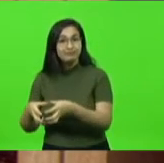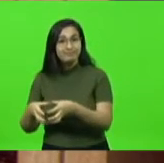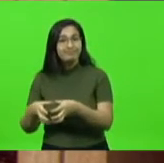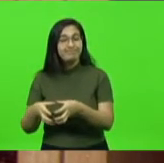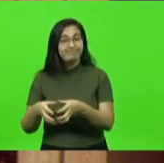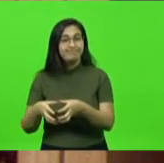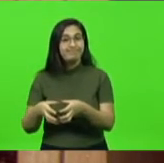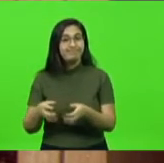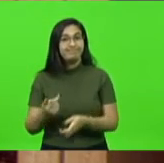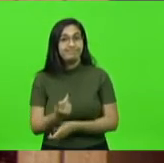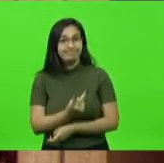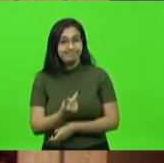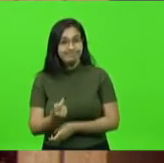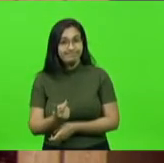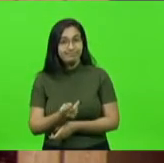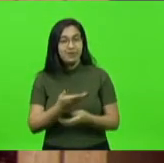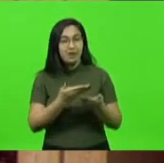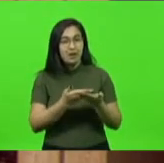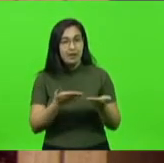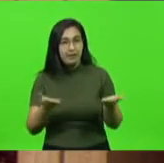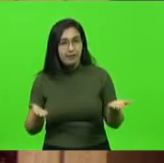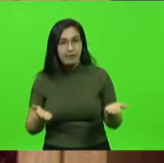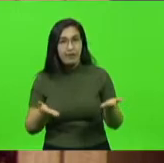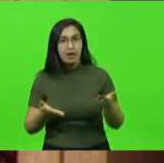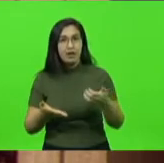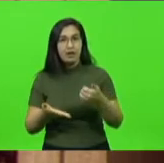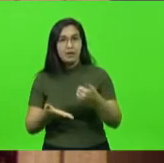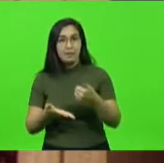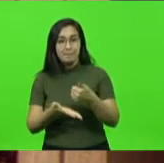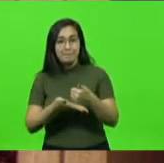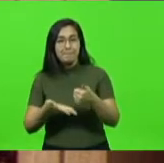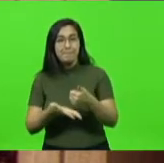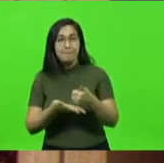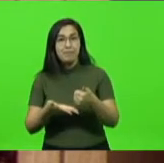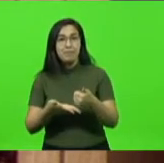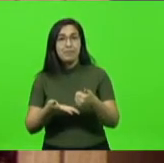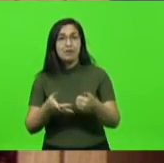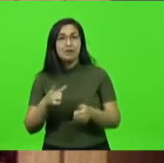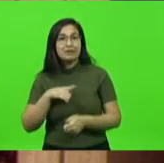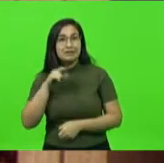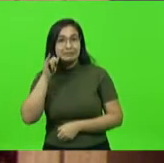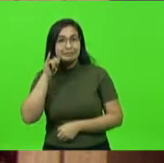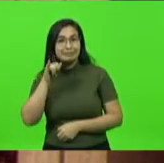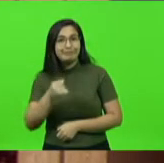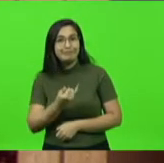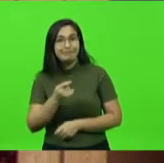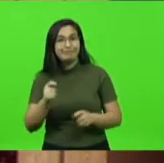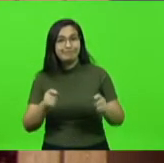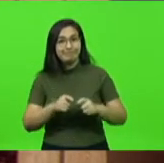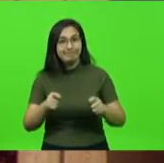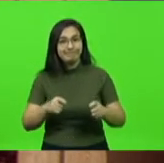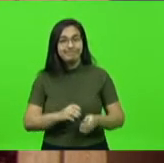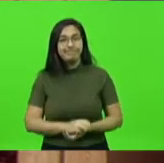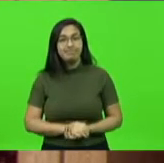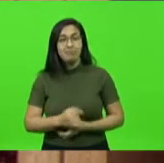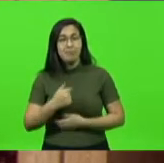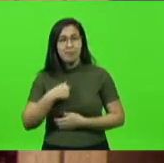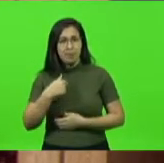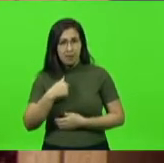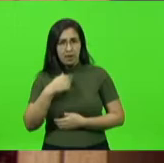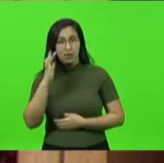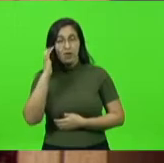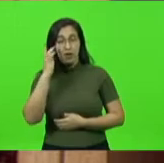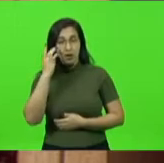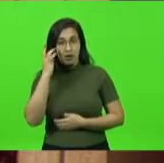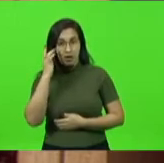qual as categorias da base são beneficiárias. Eu quero dizer para vocês que, no meu ponto de vista,